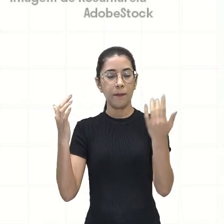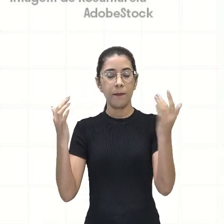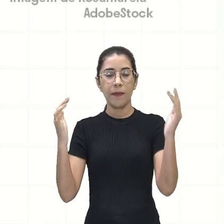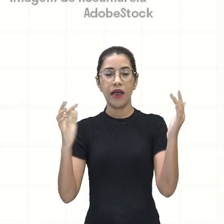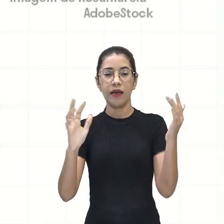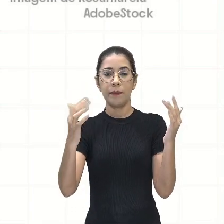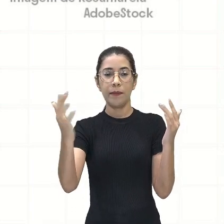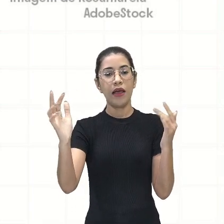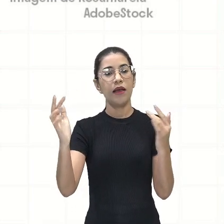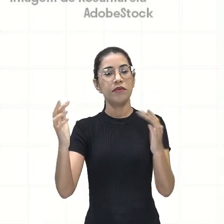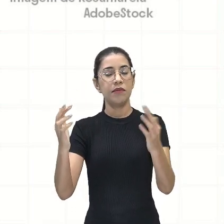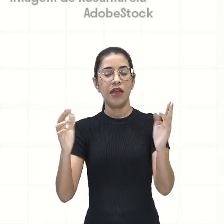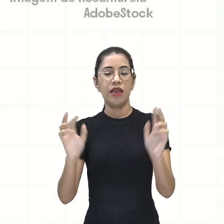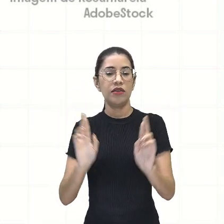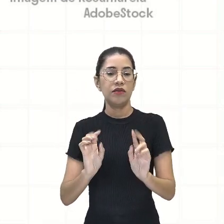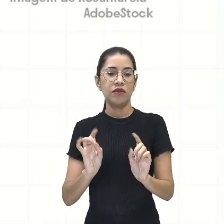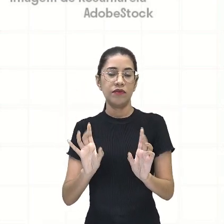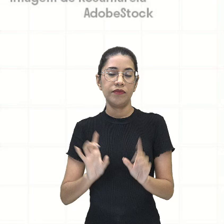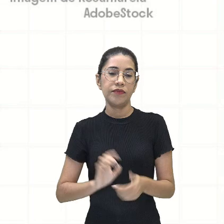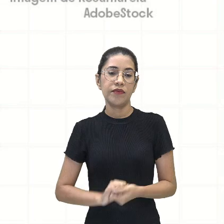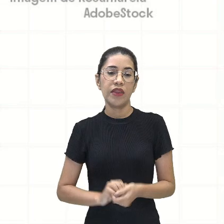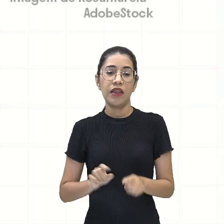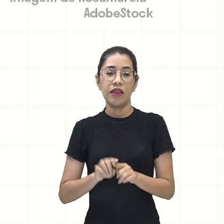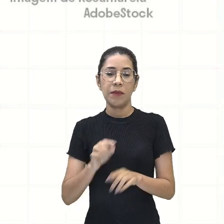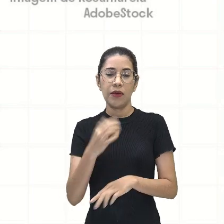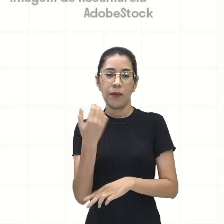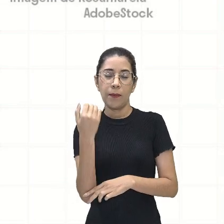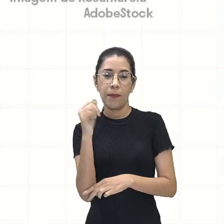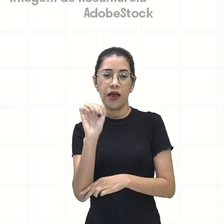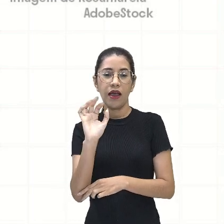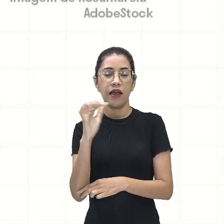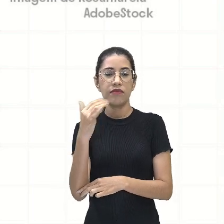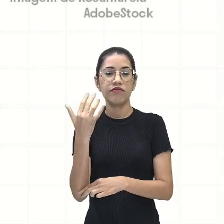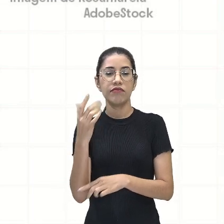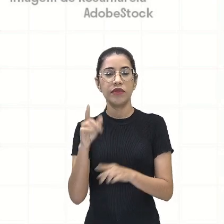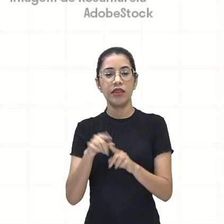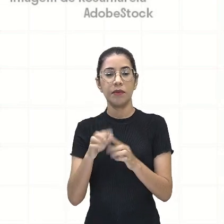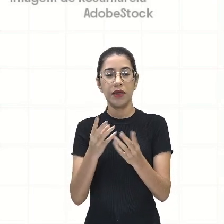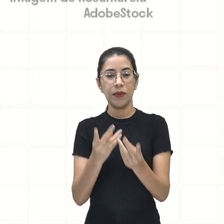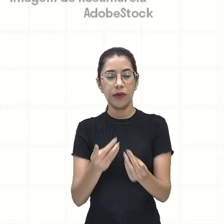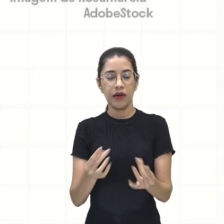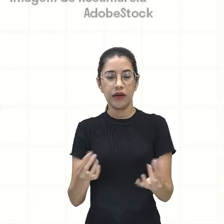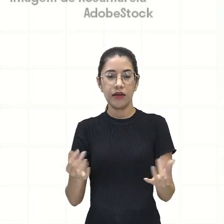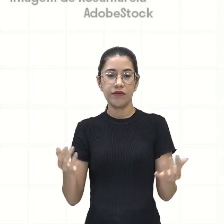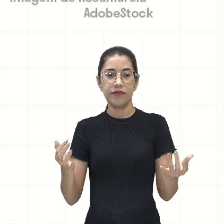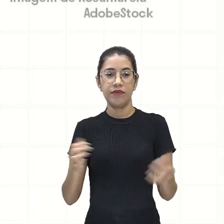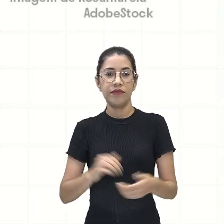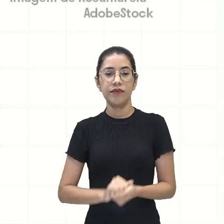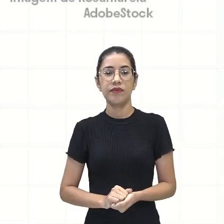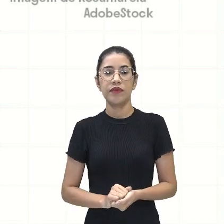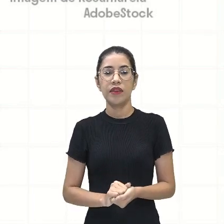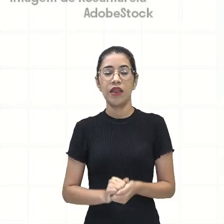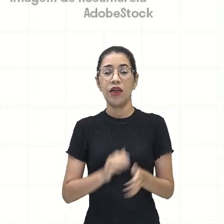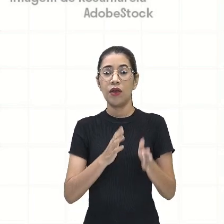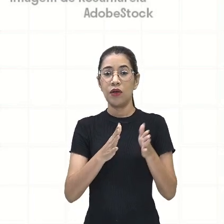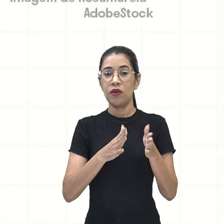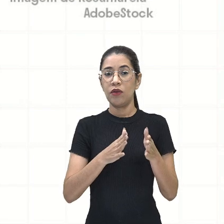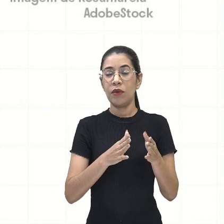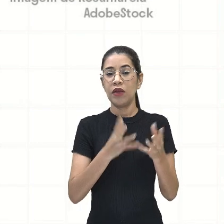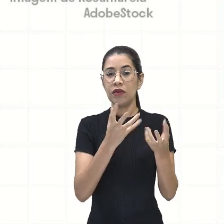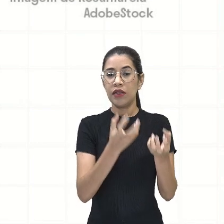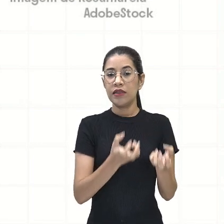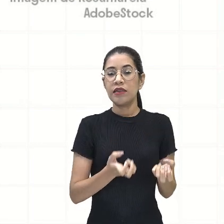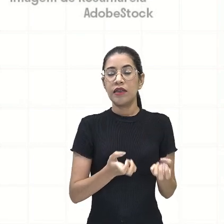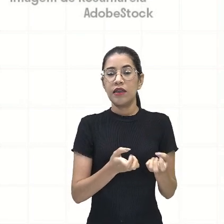mais esparsas. Elas têm troncos retorcidos, arbustos e gramíneas. Na estação seca,